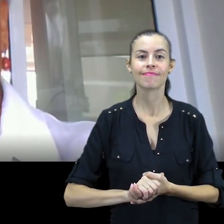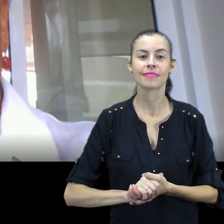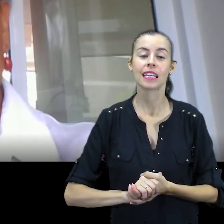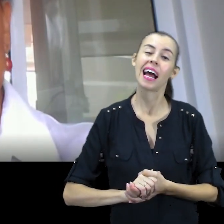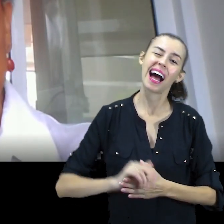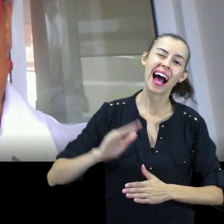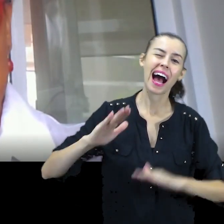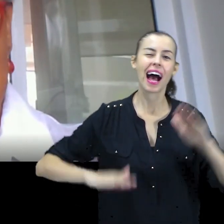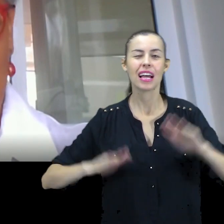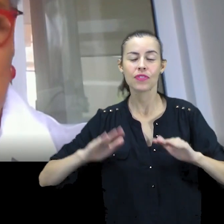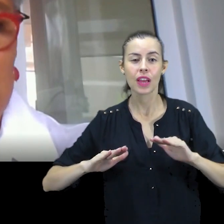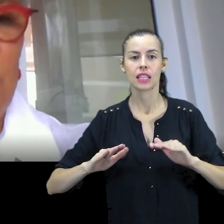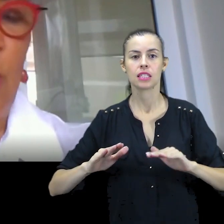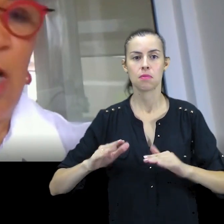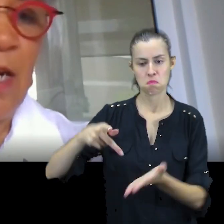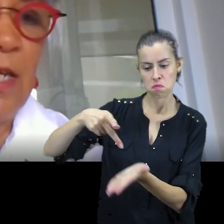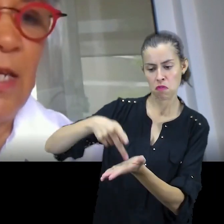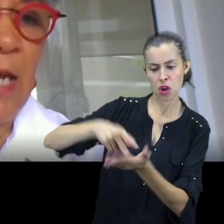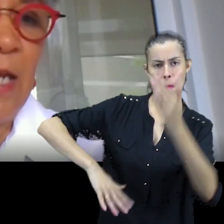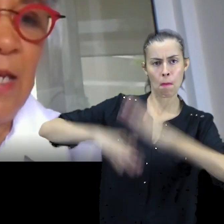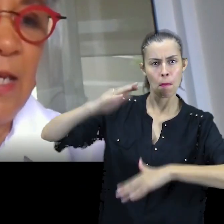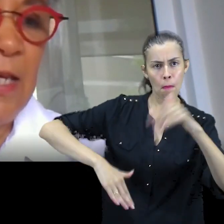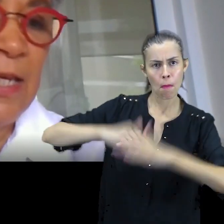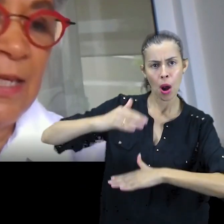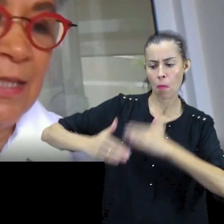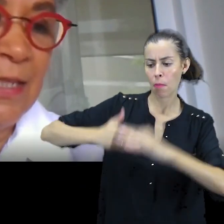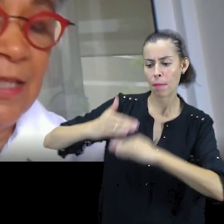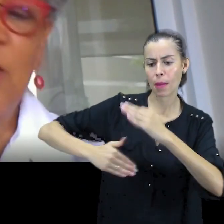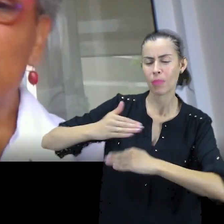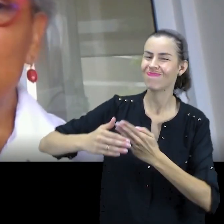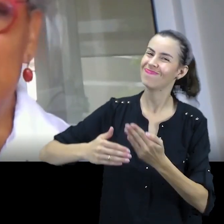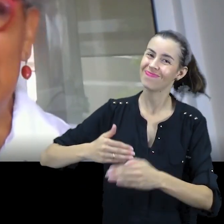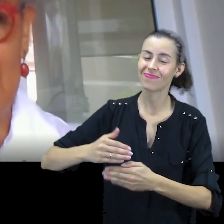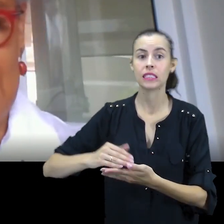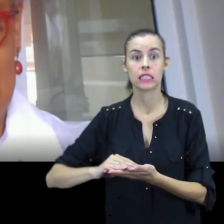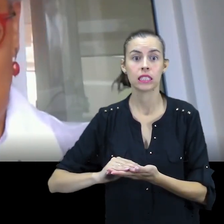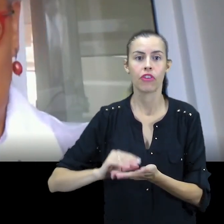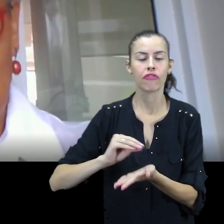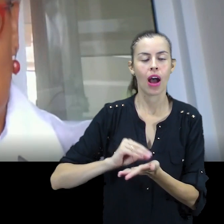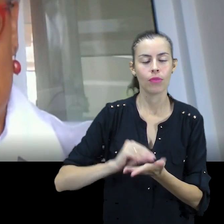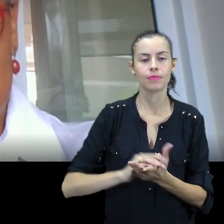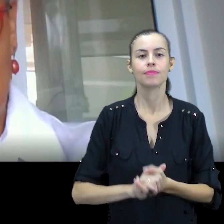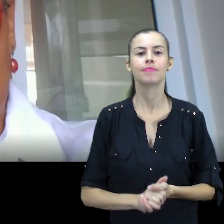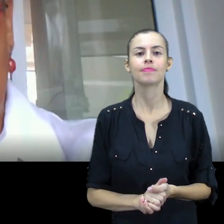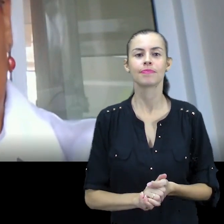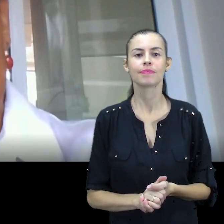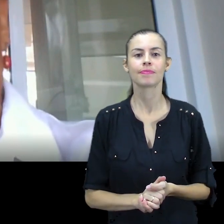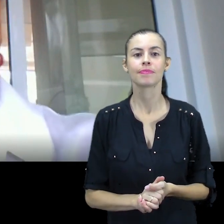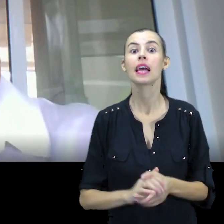outras oportunidades de estarmos com a senhora e discutir essa questão, né,